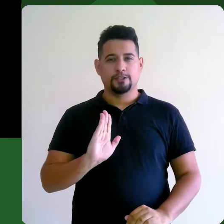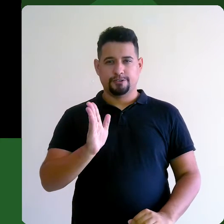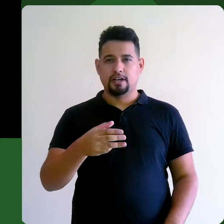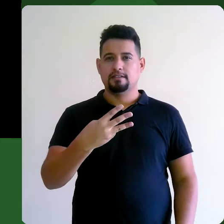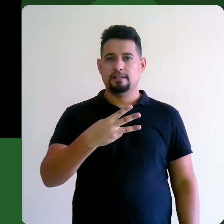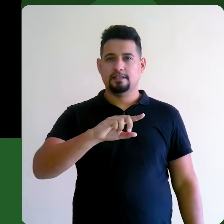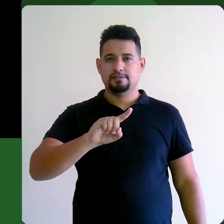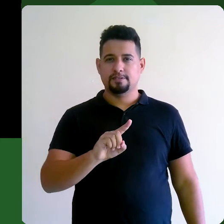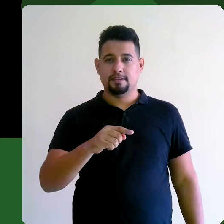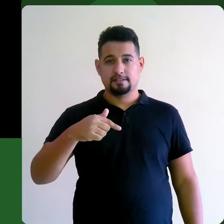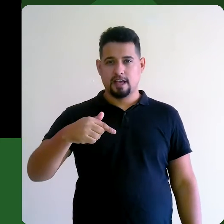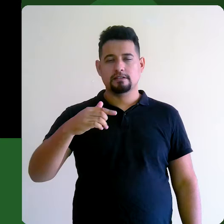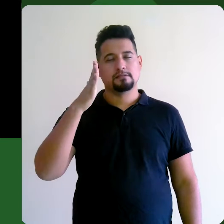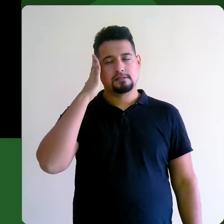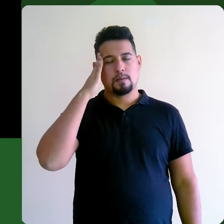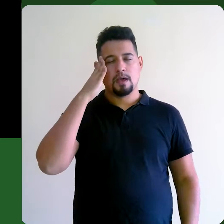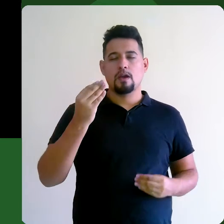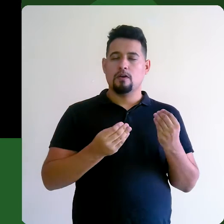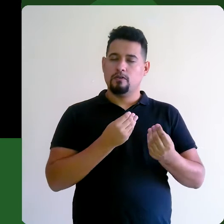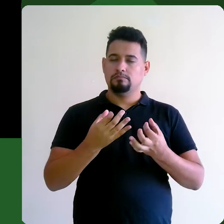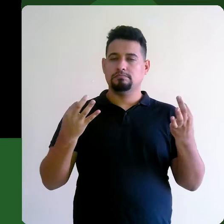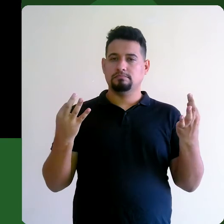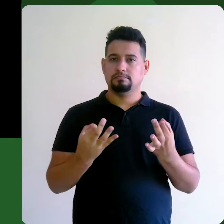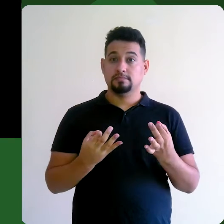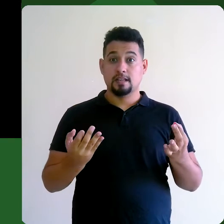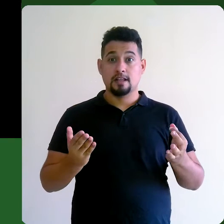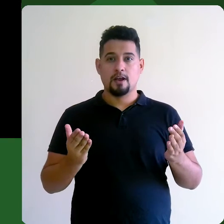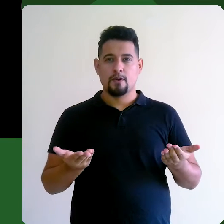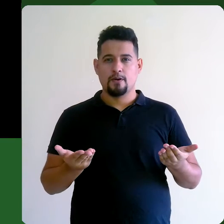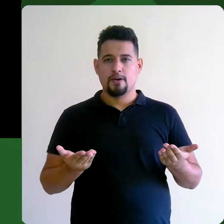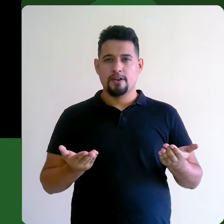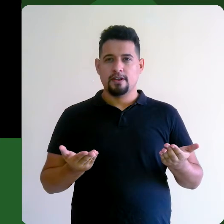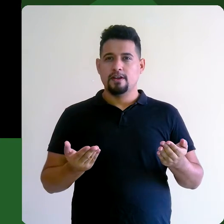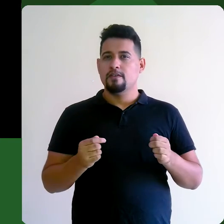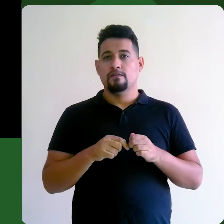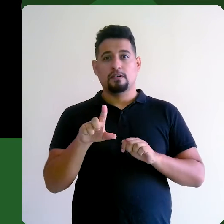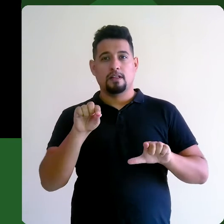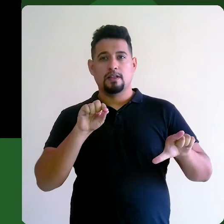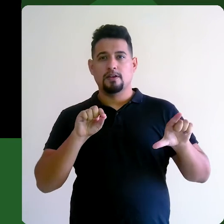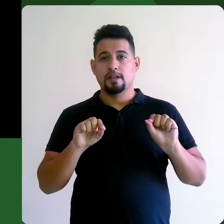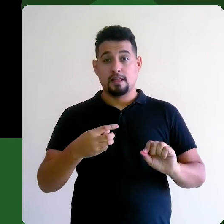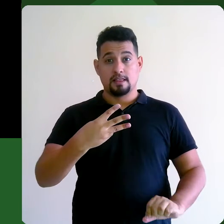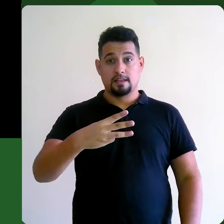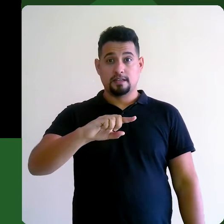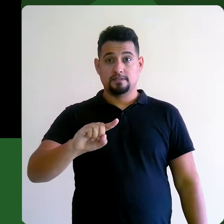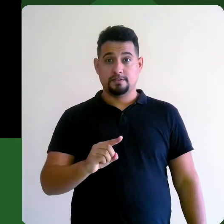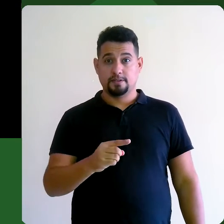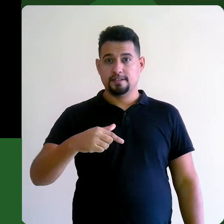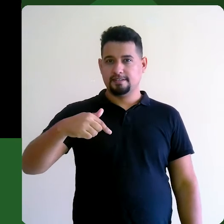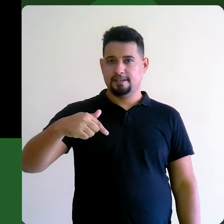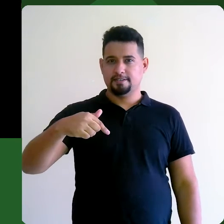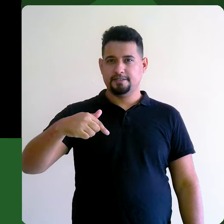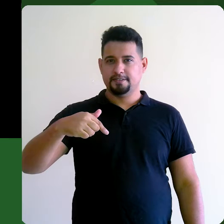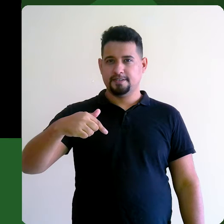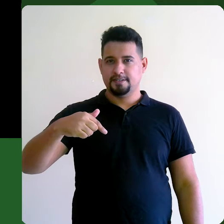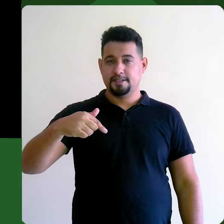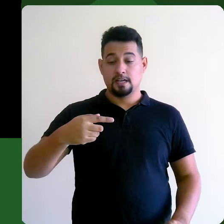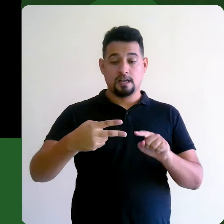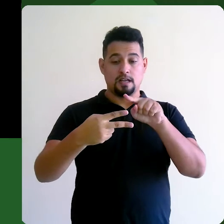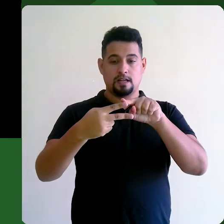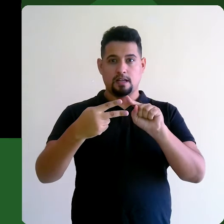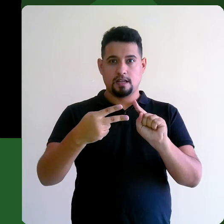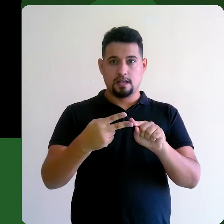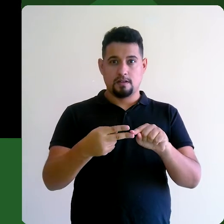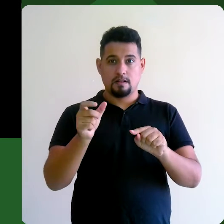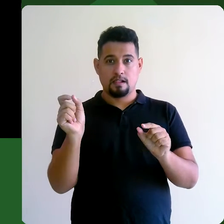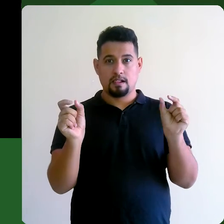erradas. Então, eu marquei 3,7 ali, só para saber como é que era. Eu vou dar preferência por